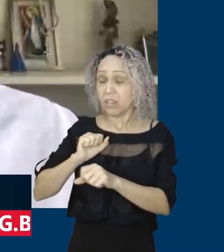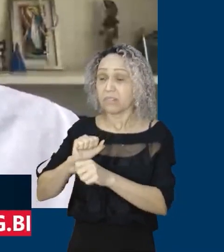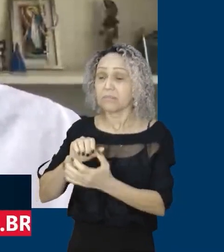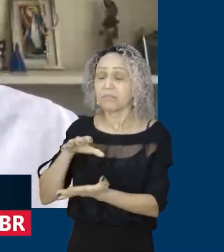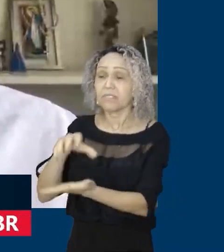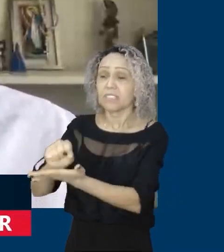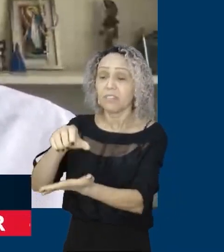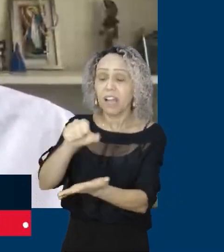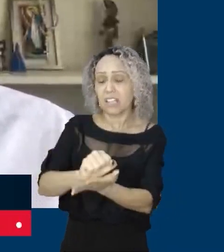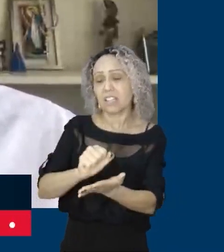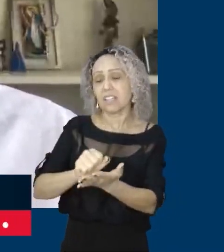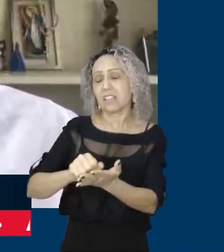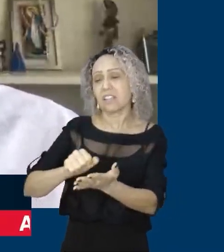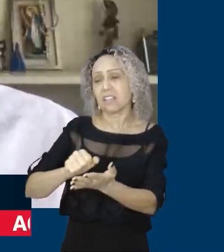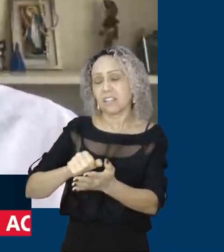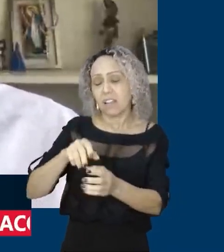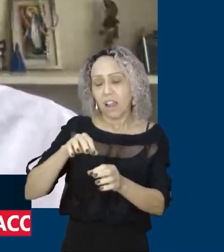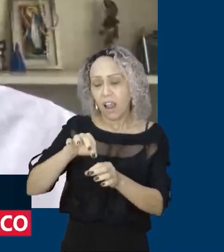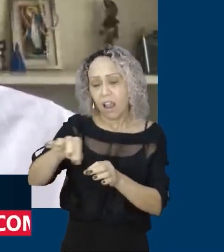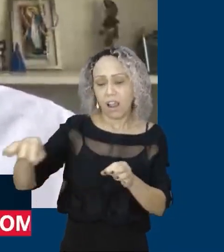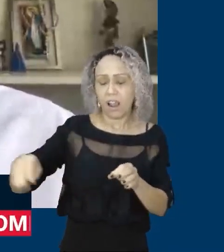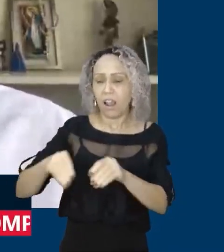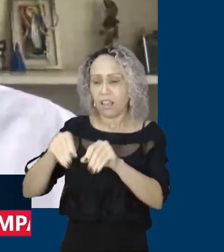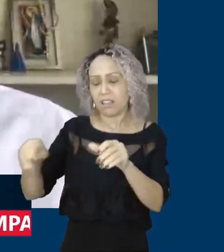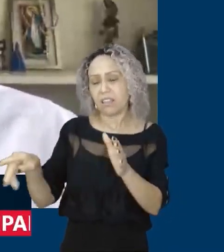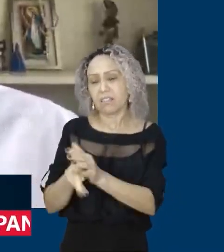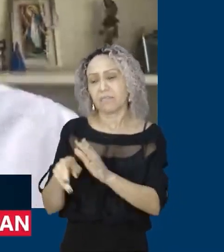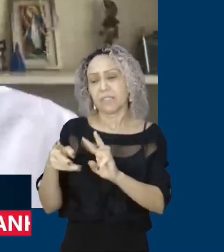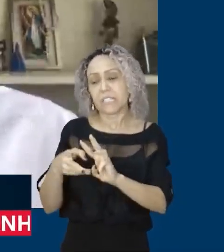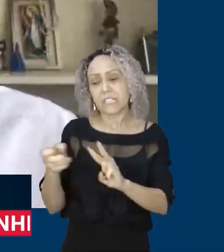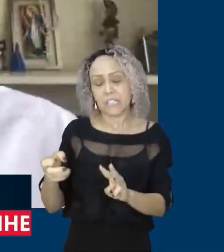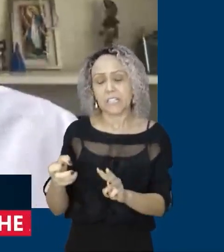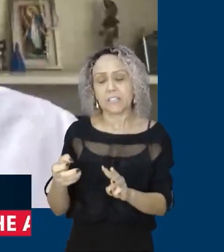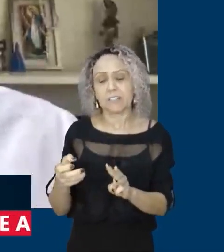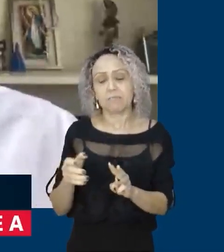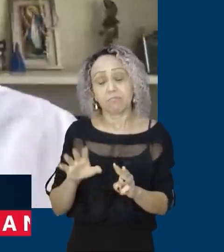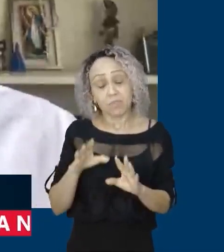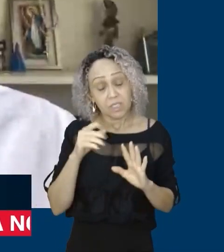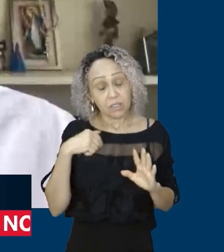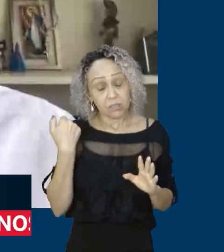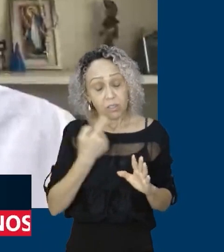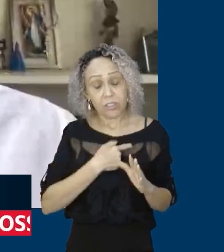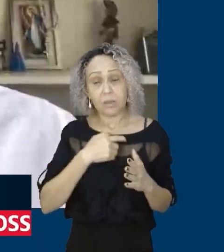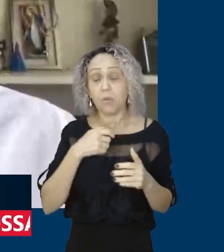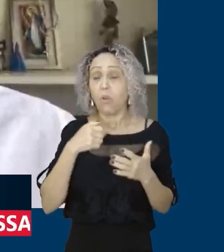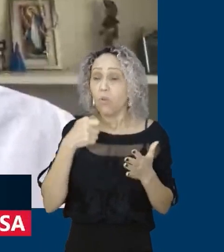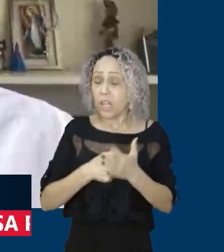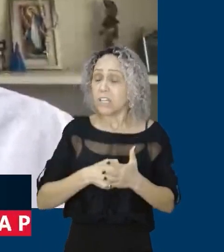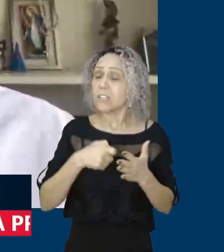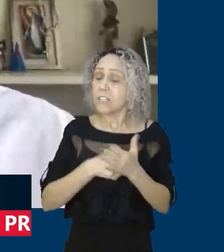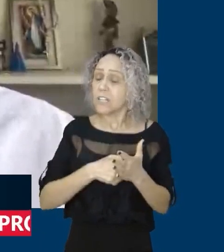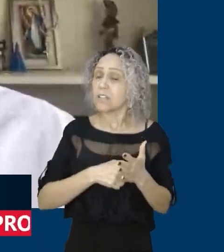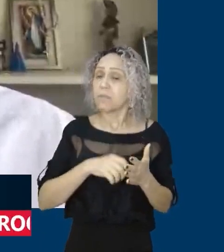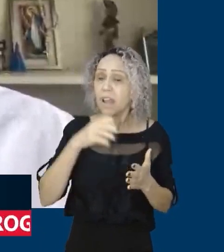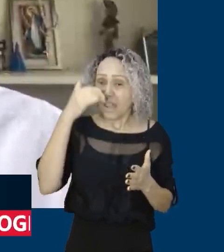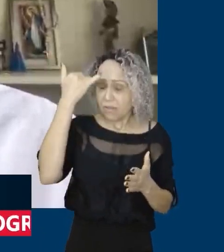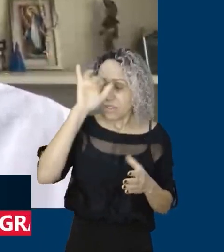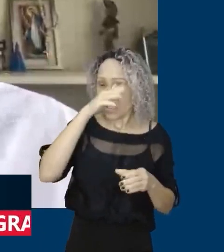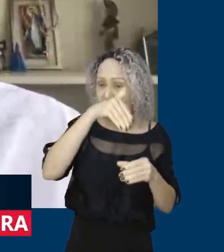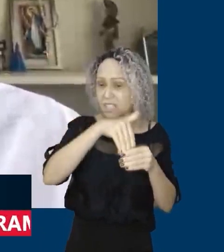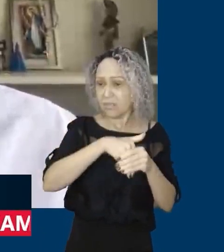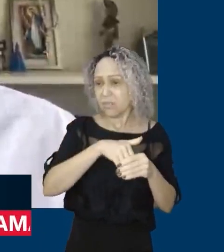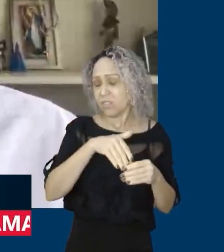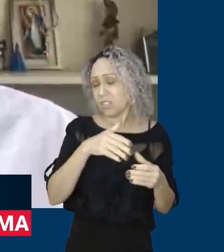estamos lutando para impedir que essa votação aconteça e que, se vier a acontecer, que haja